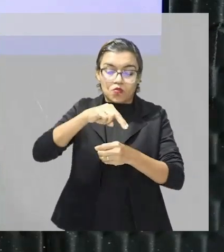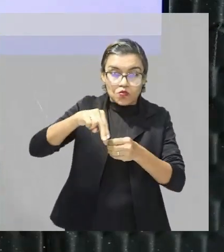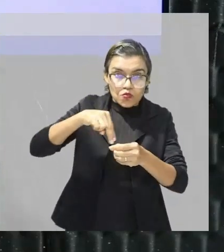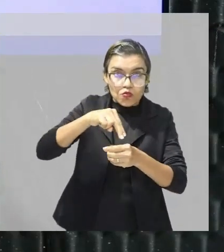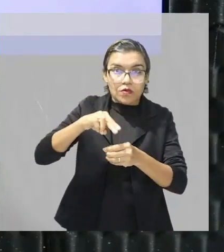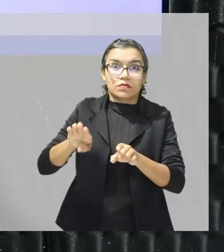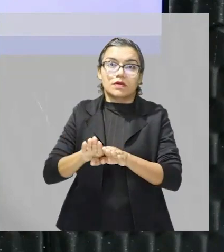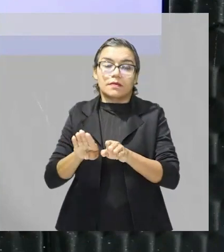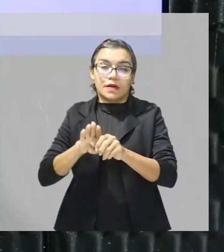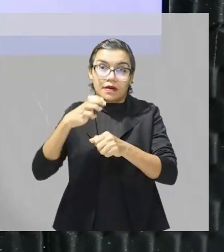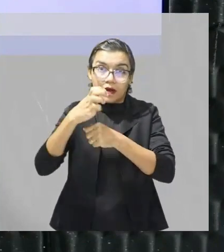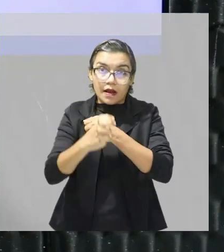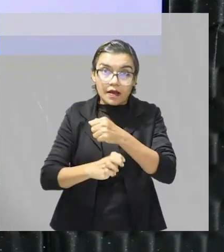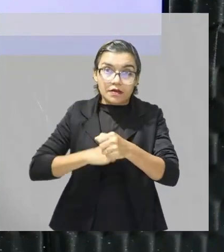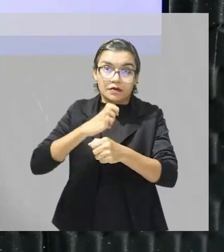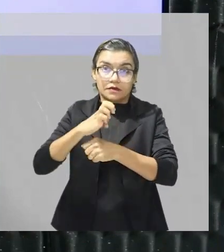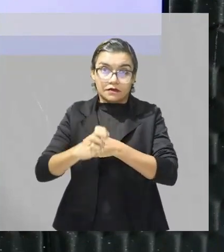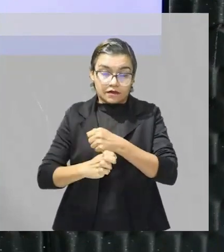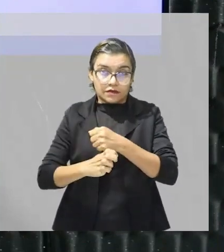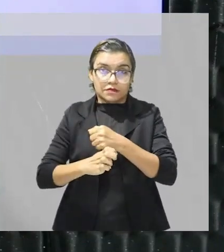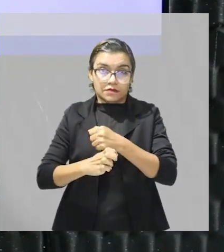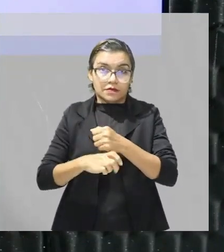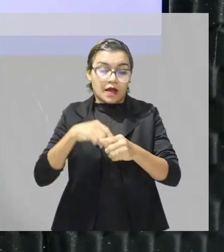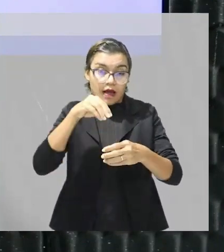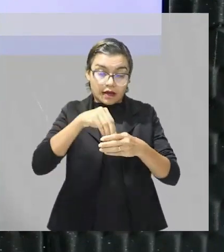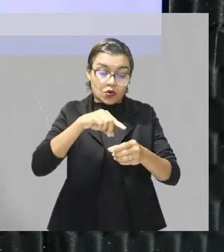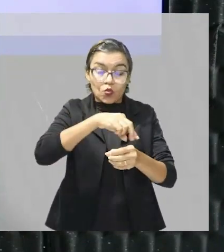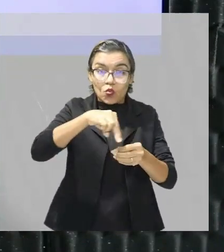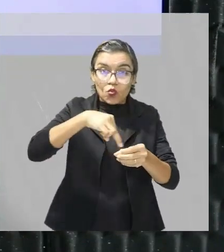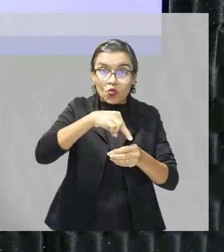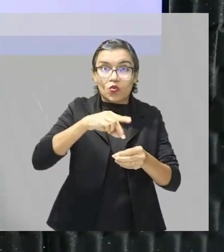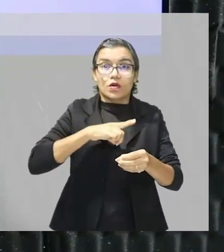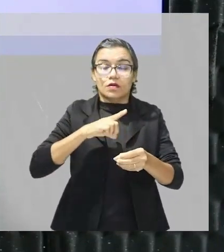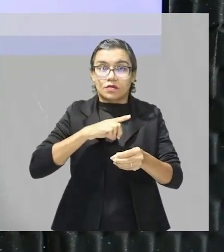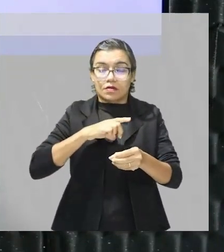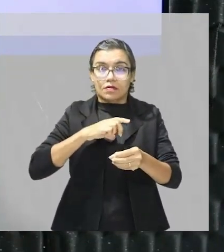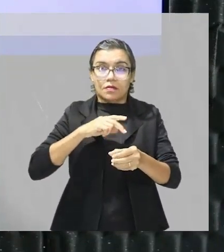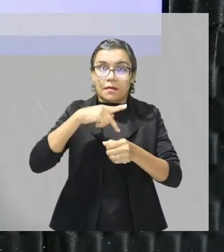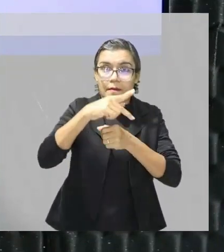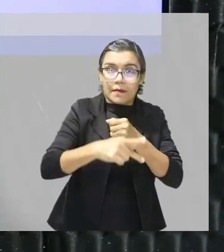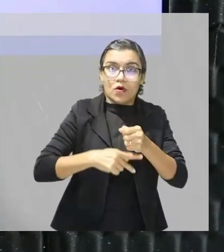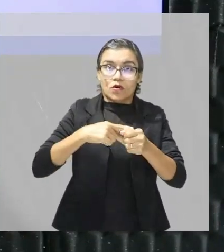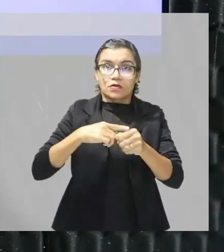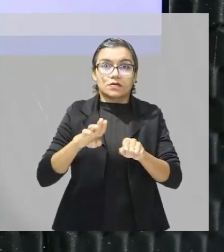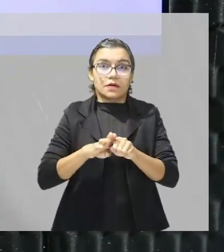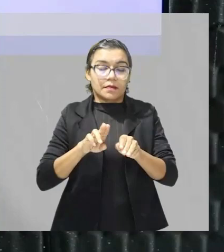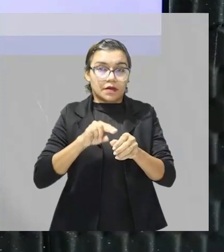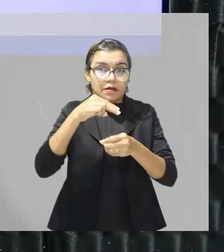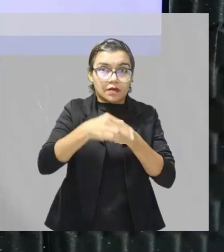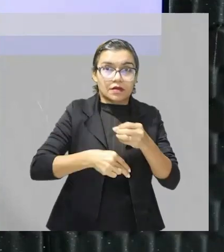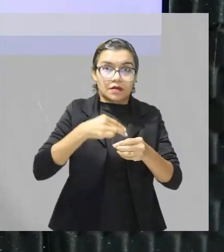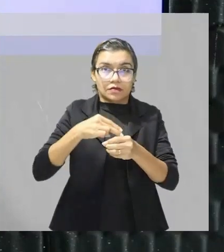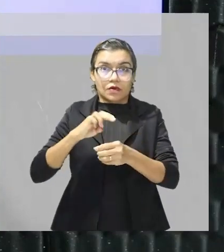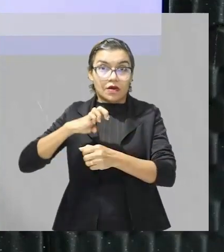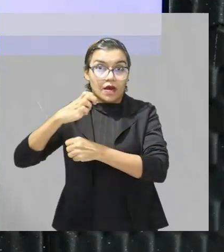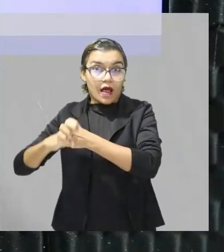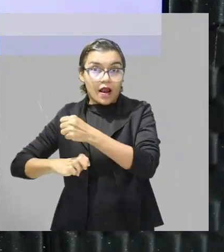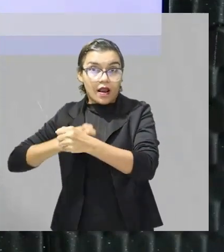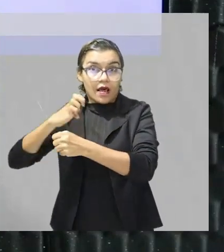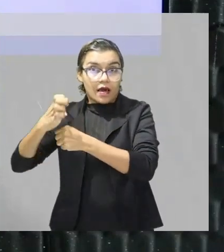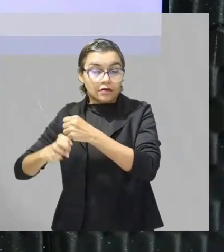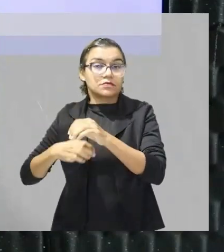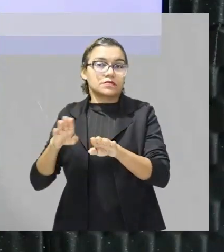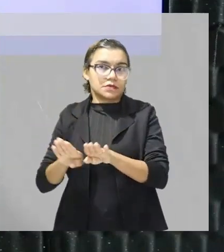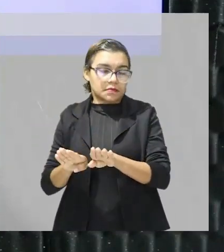no núcleo prótons e os nêutrons na eletrosfera os elétrons os elétrons estão girando ao redor do núcleo